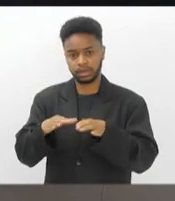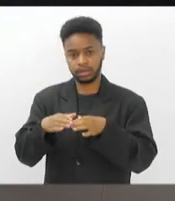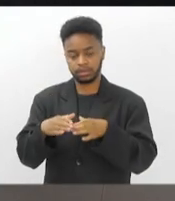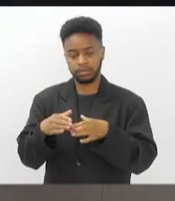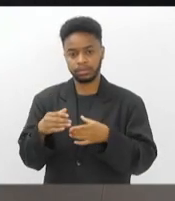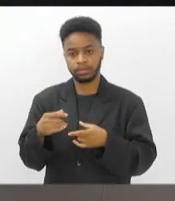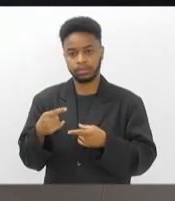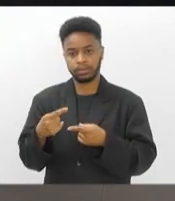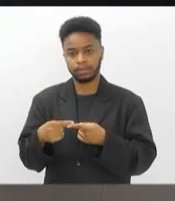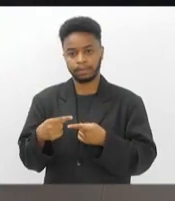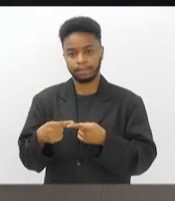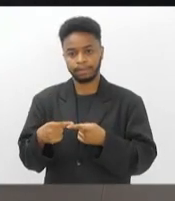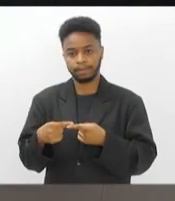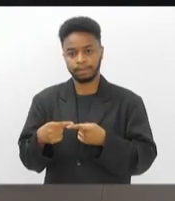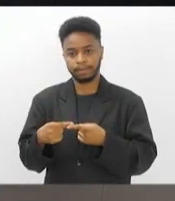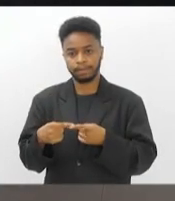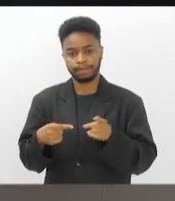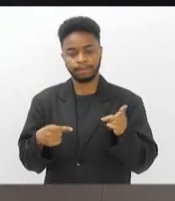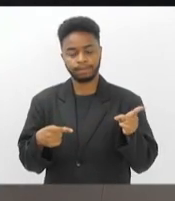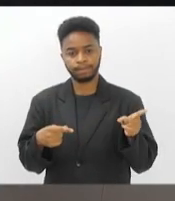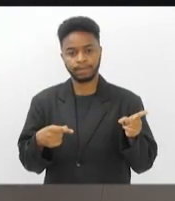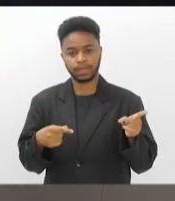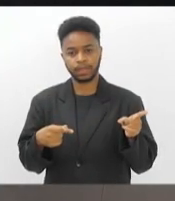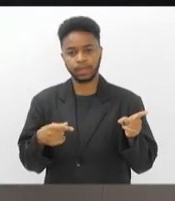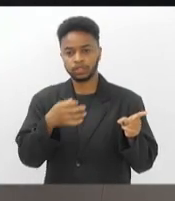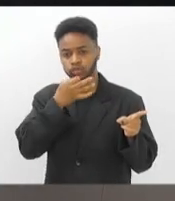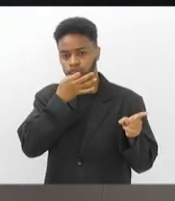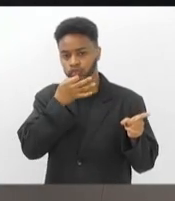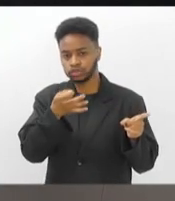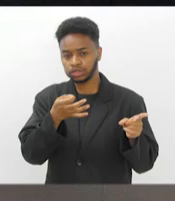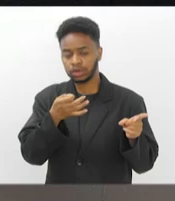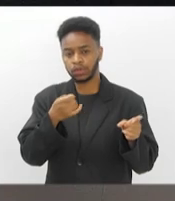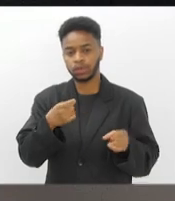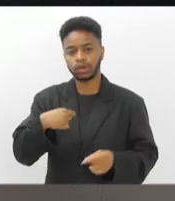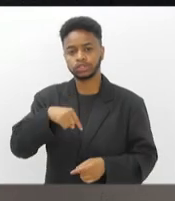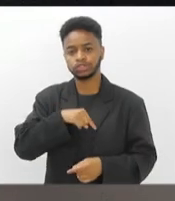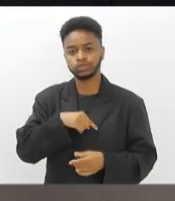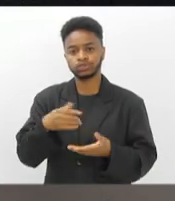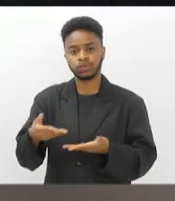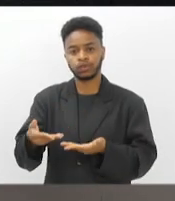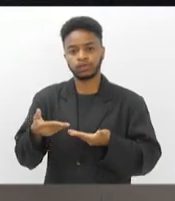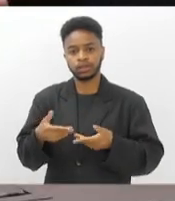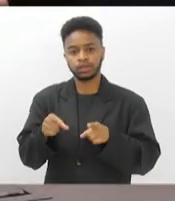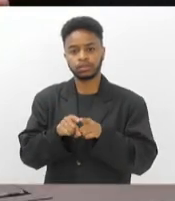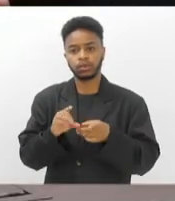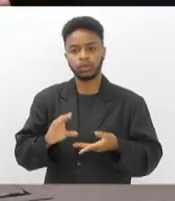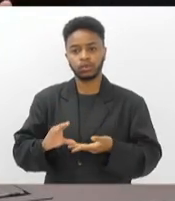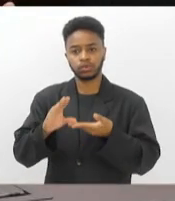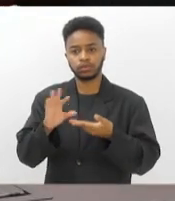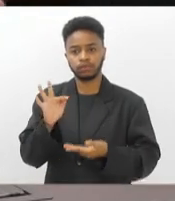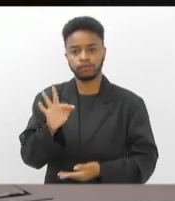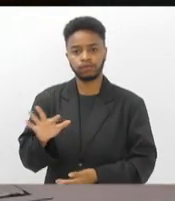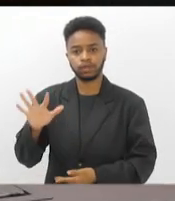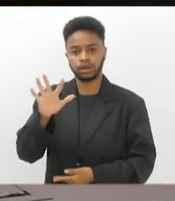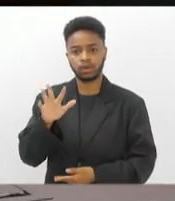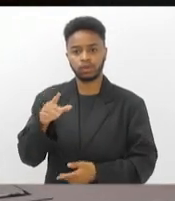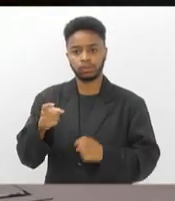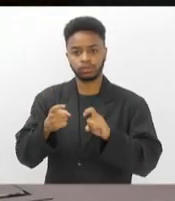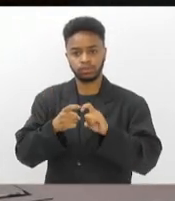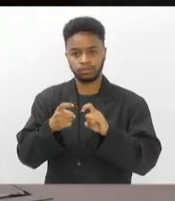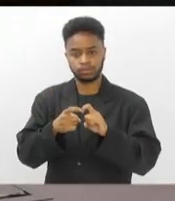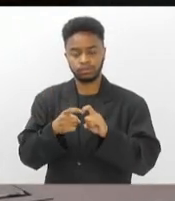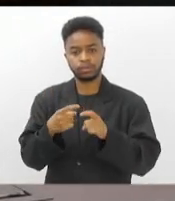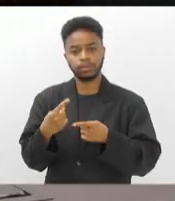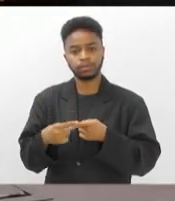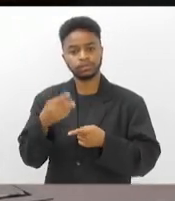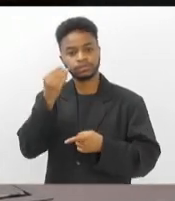queou dar o mérito a ela mesmo porque ela suger da gente também convidar o Conselho Federal de Medicina justamente